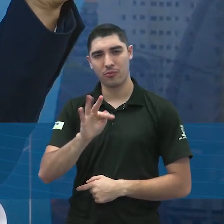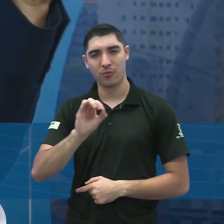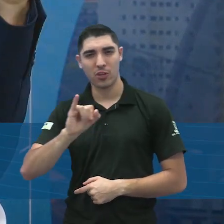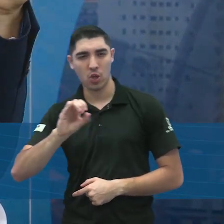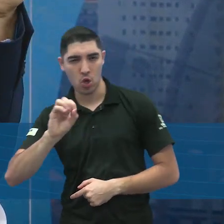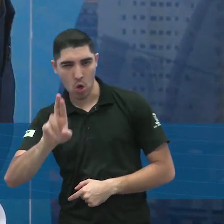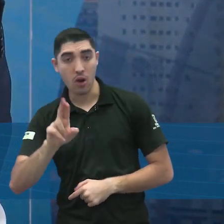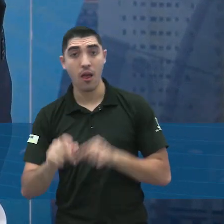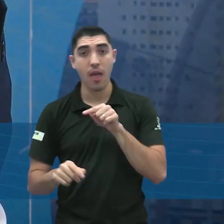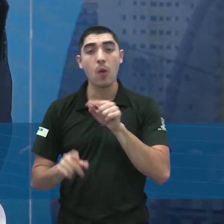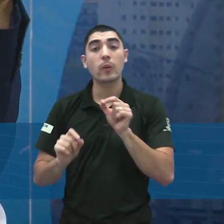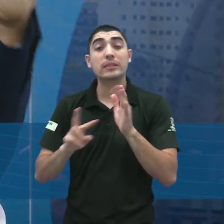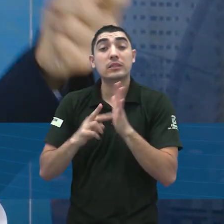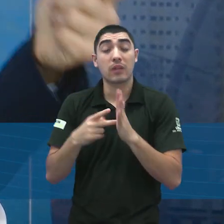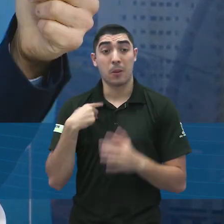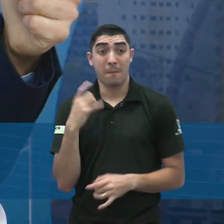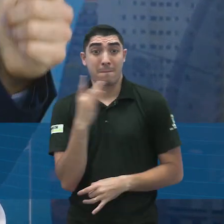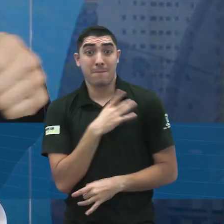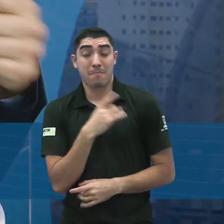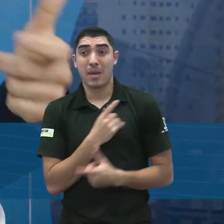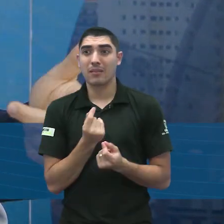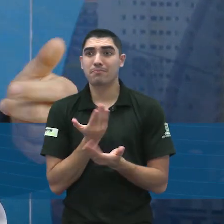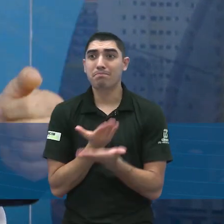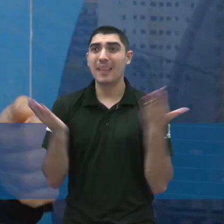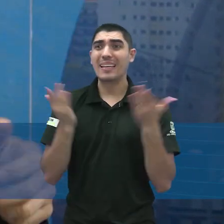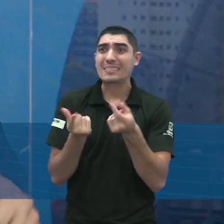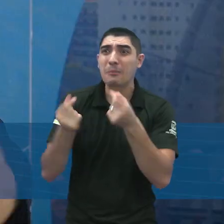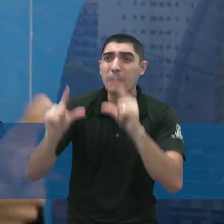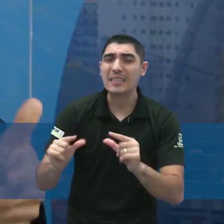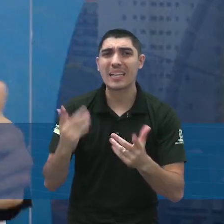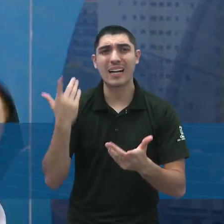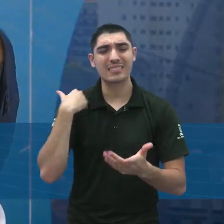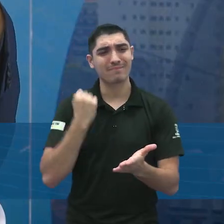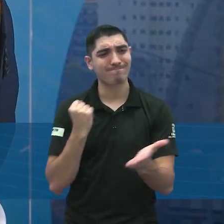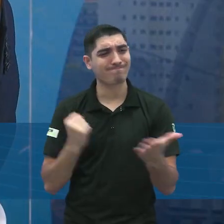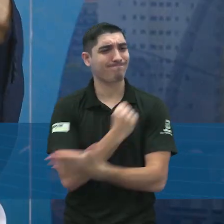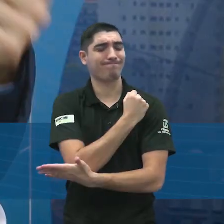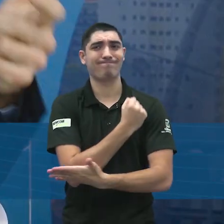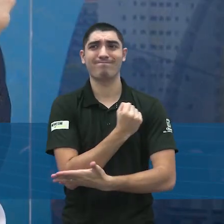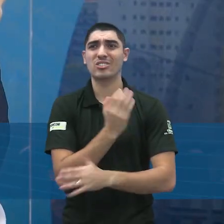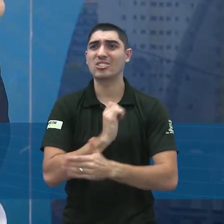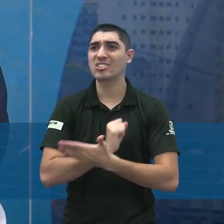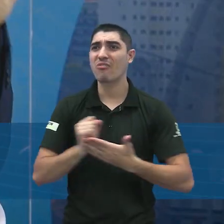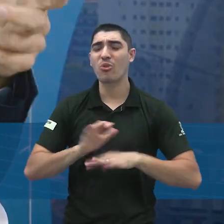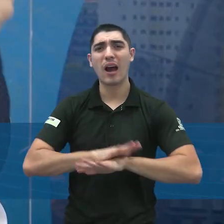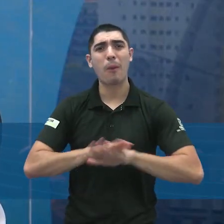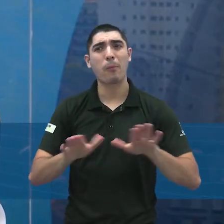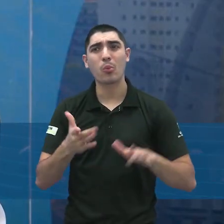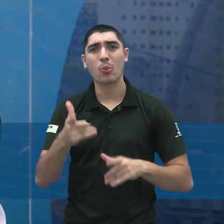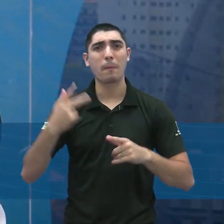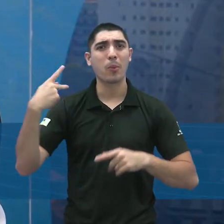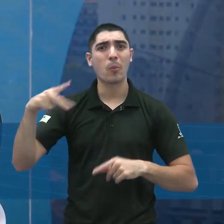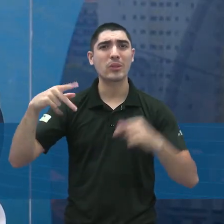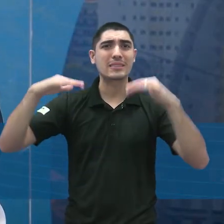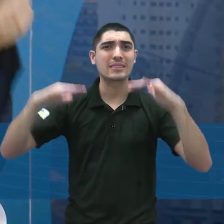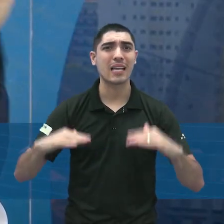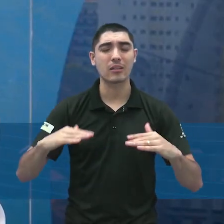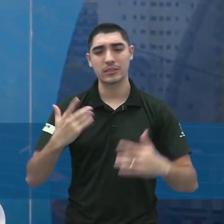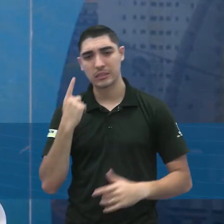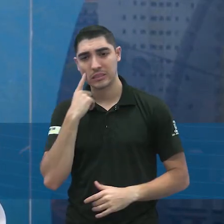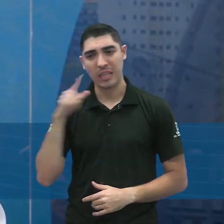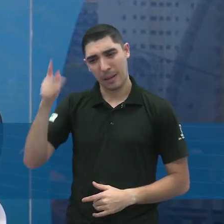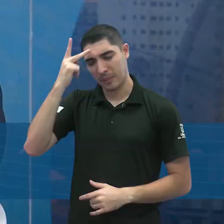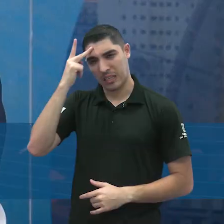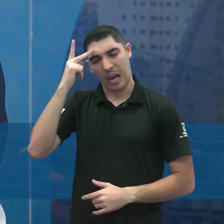of Missing Out, né? Que seria o medo de você perder, deixar aquela oferta passar. Então, às vezes, ele provoca, e o consumidor ele compra